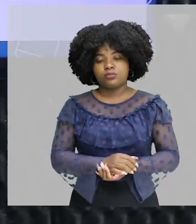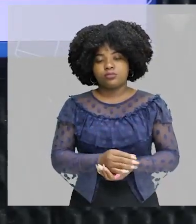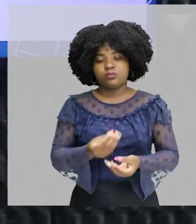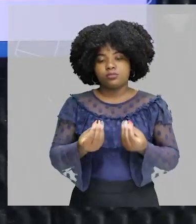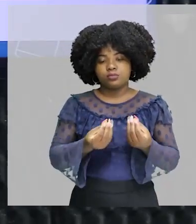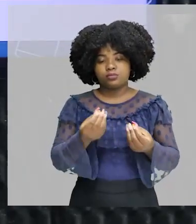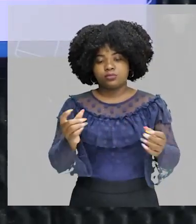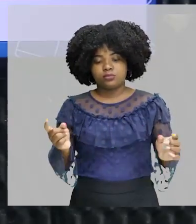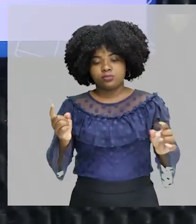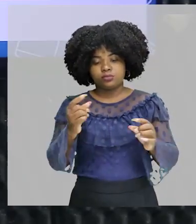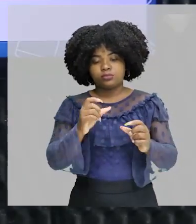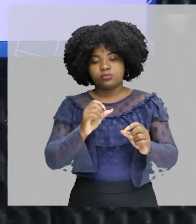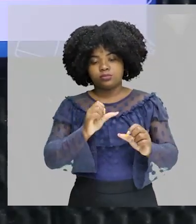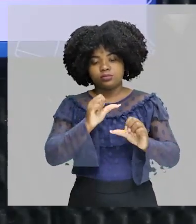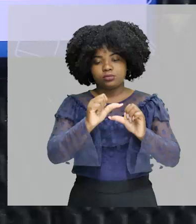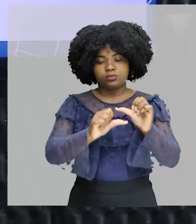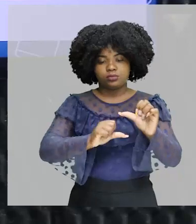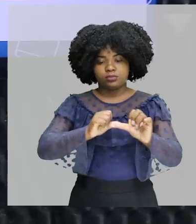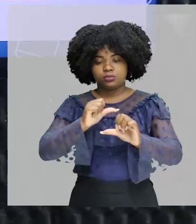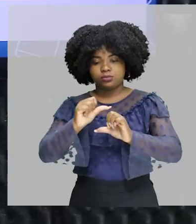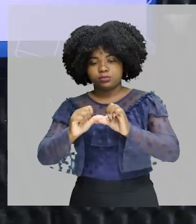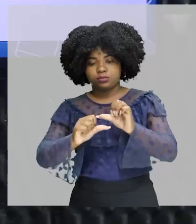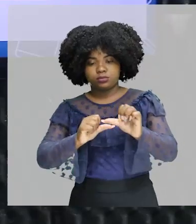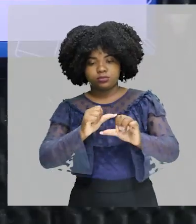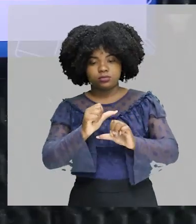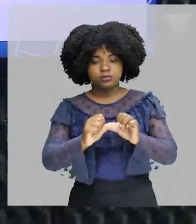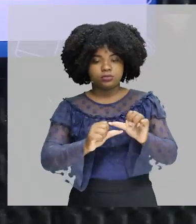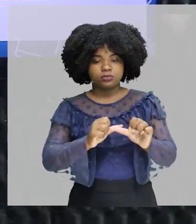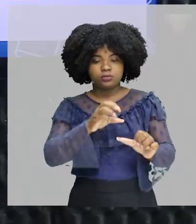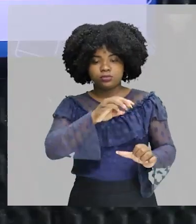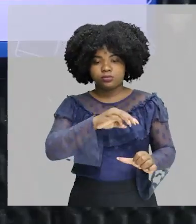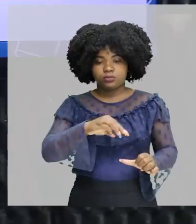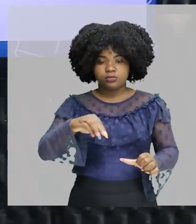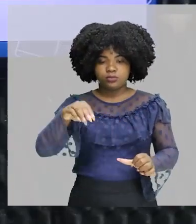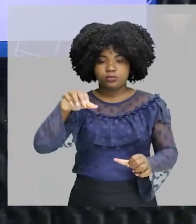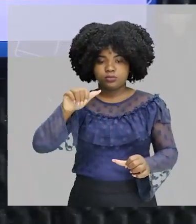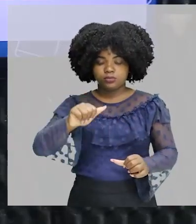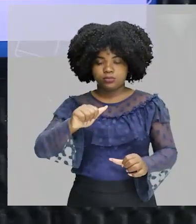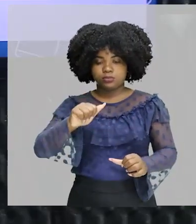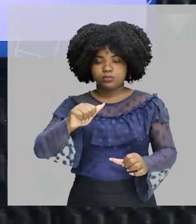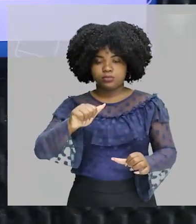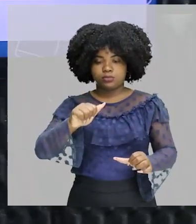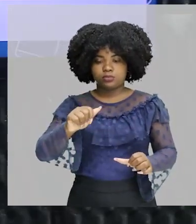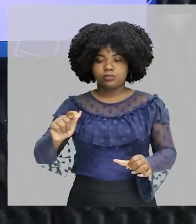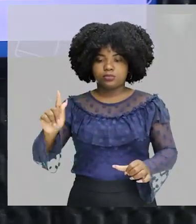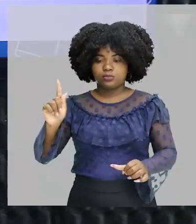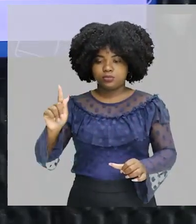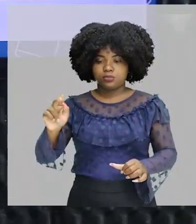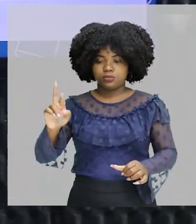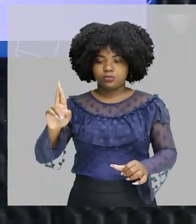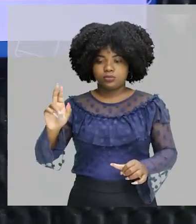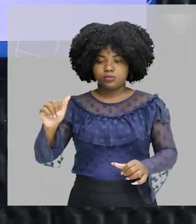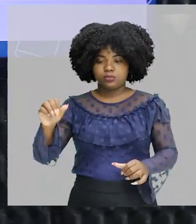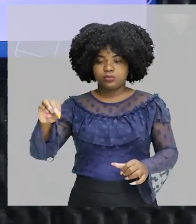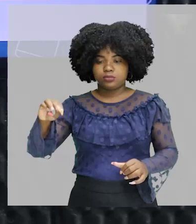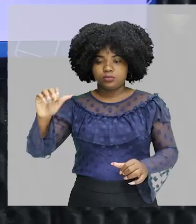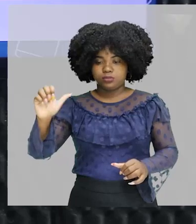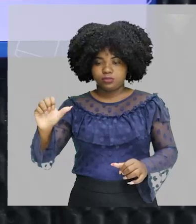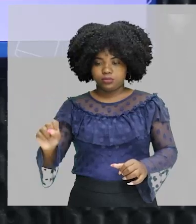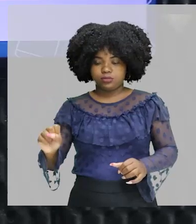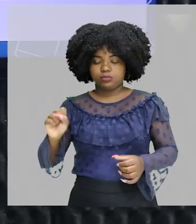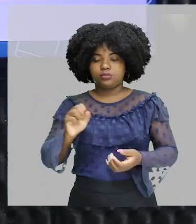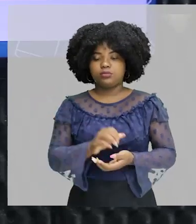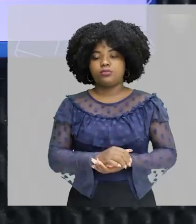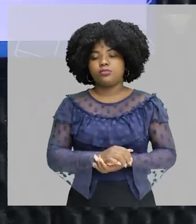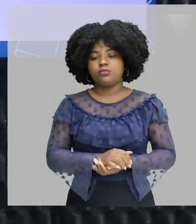conversão. Ele vai transformar essa unidade de massa atômica em gramas. Com isso, já podemos